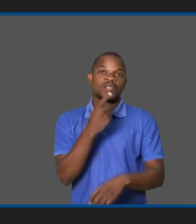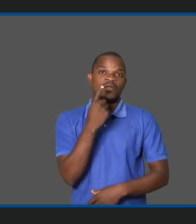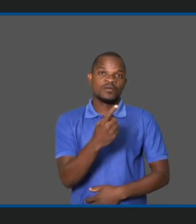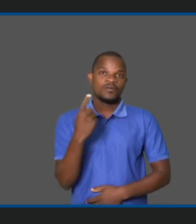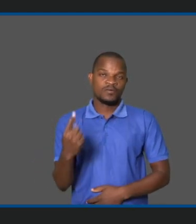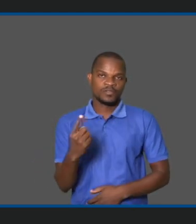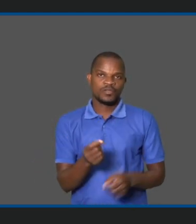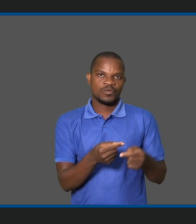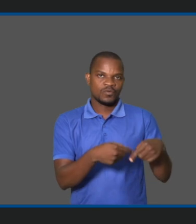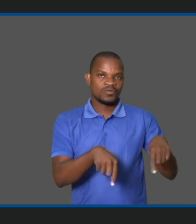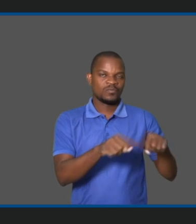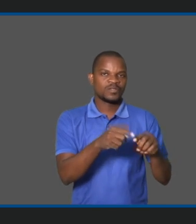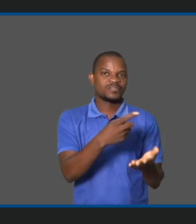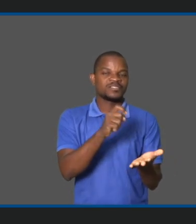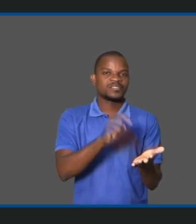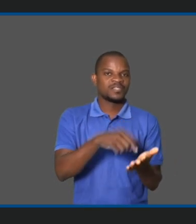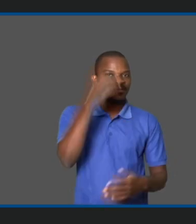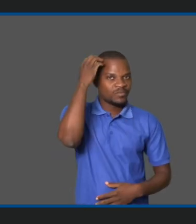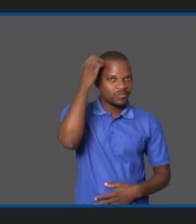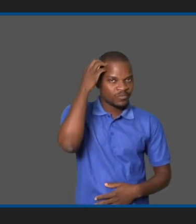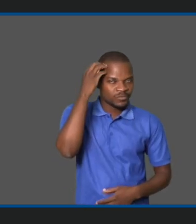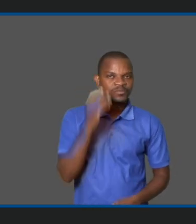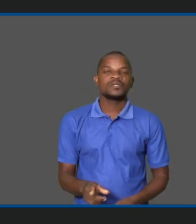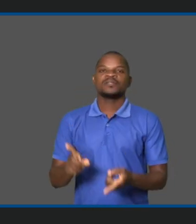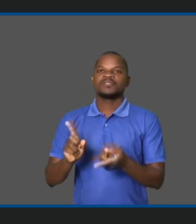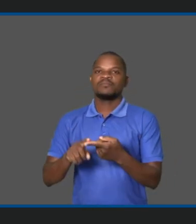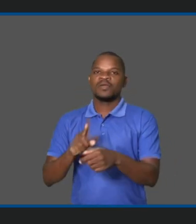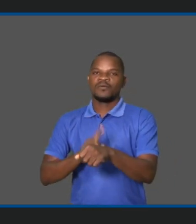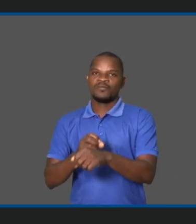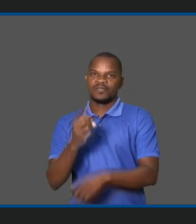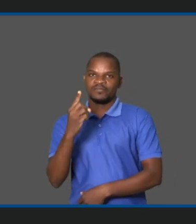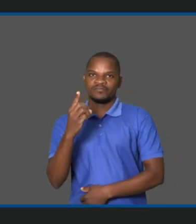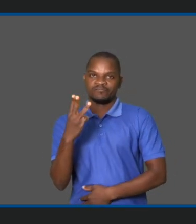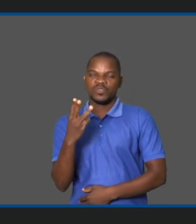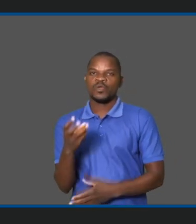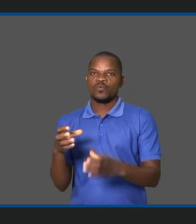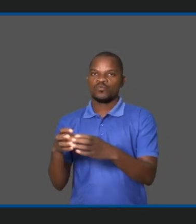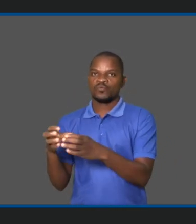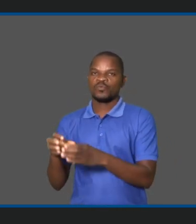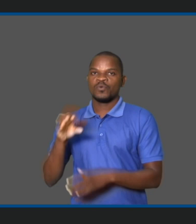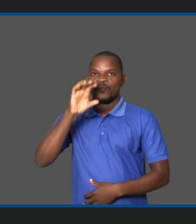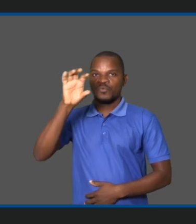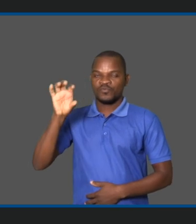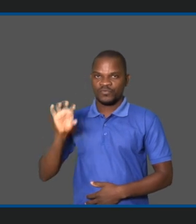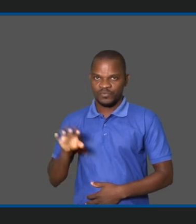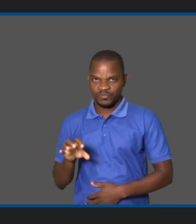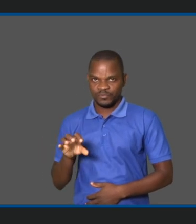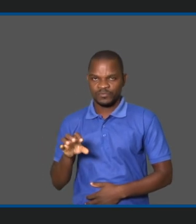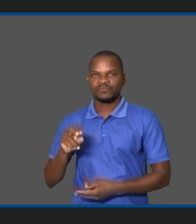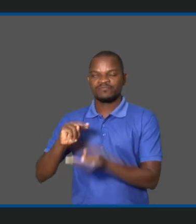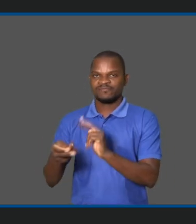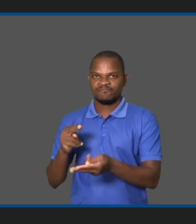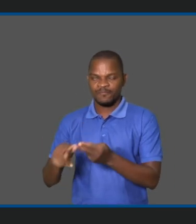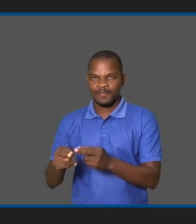as delegações provinciais. E traçamos um plano de ação, quando foi divulgado ao nível nacional, para